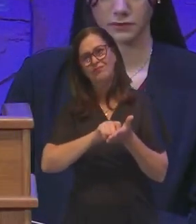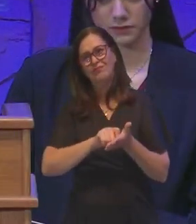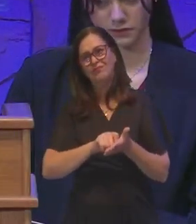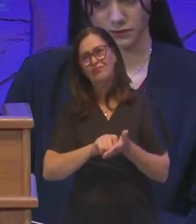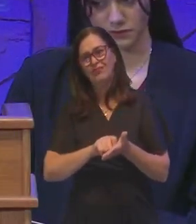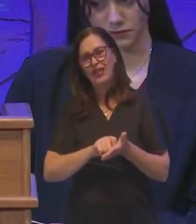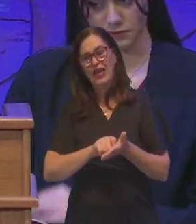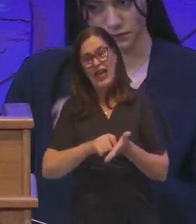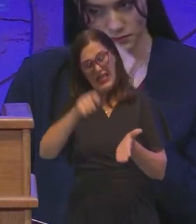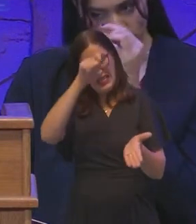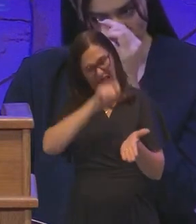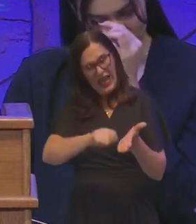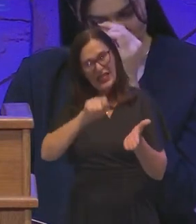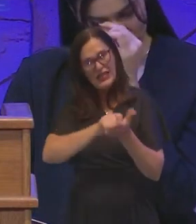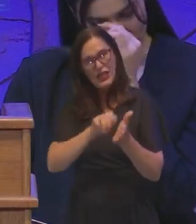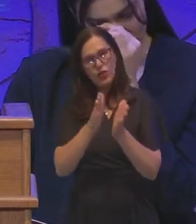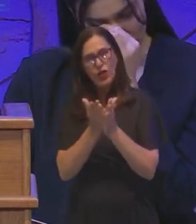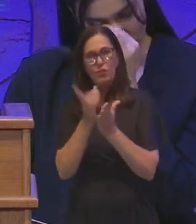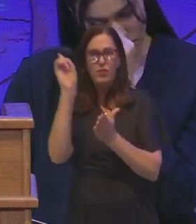está escrito,